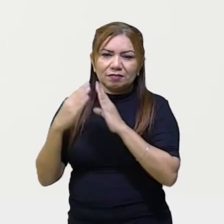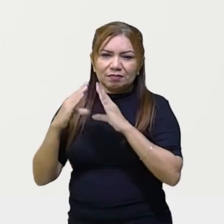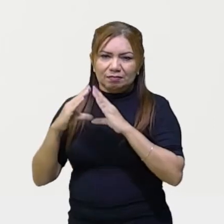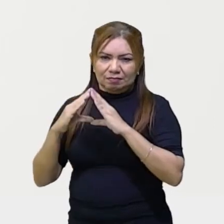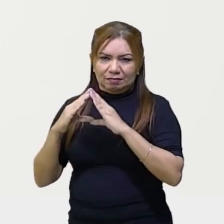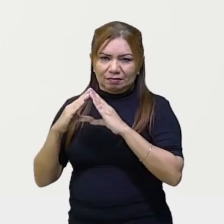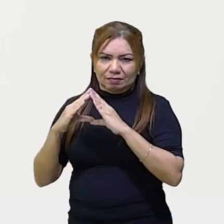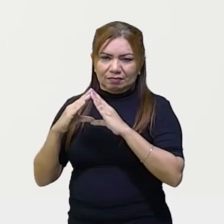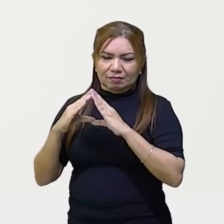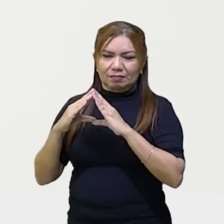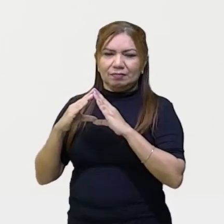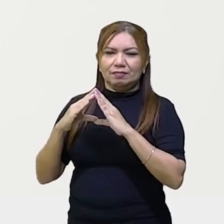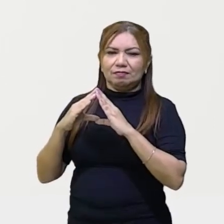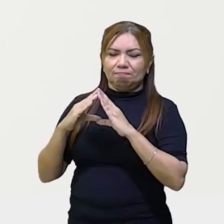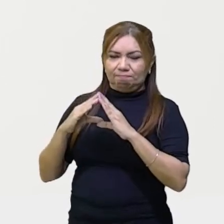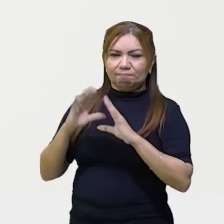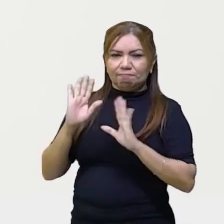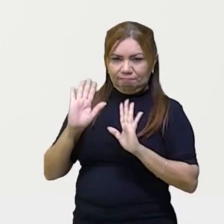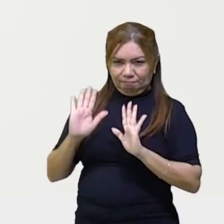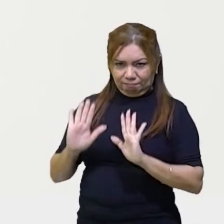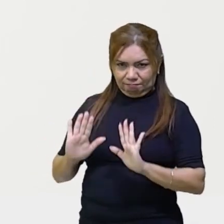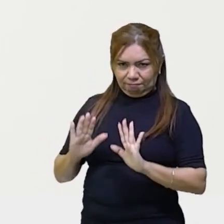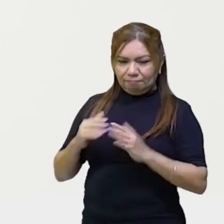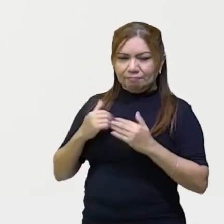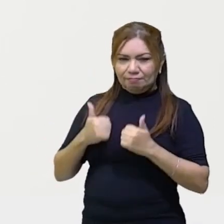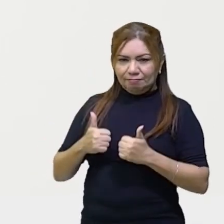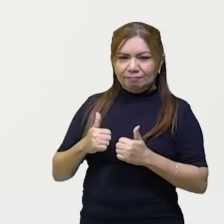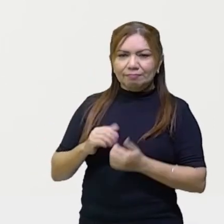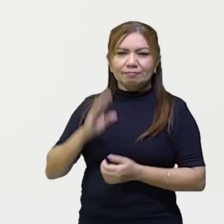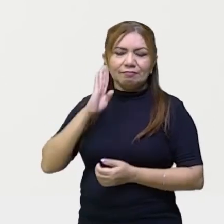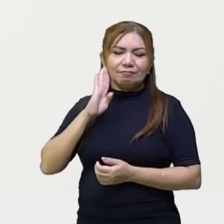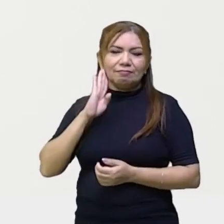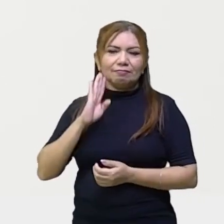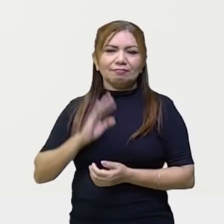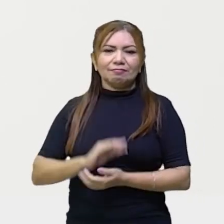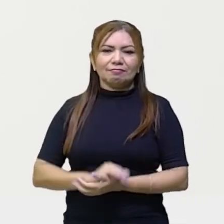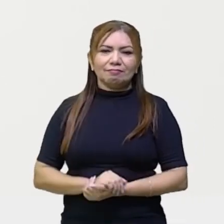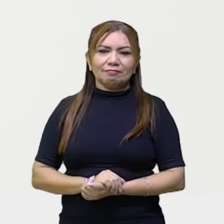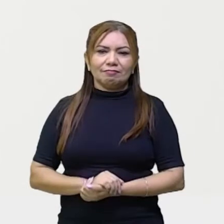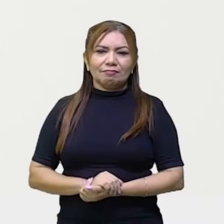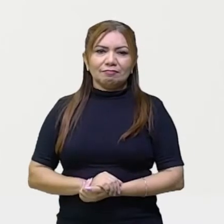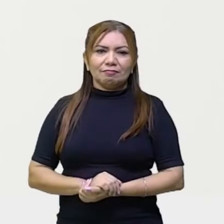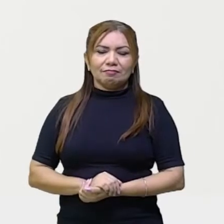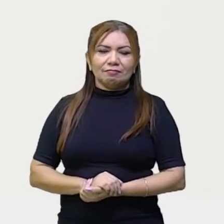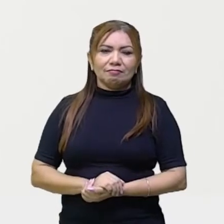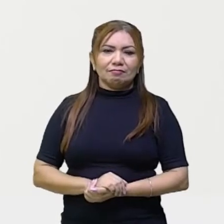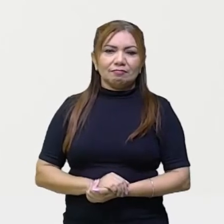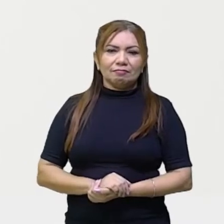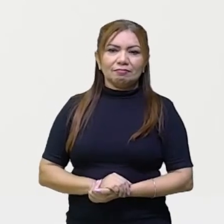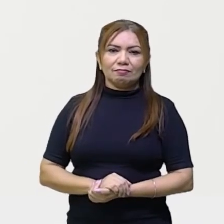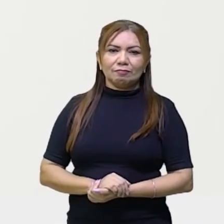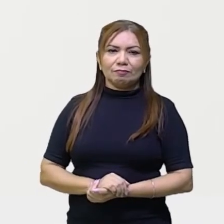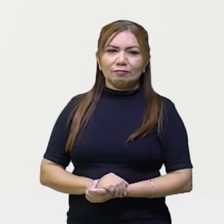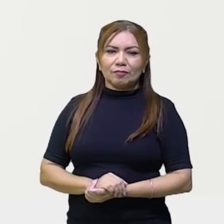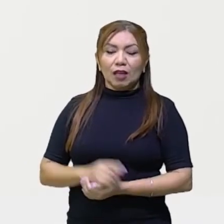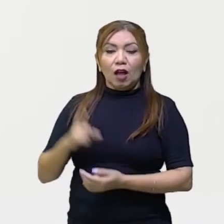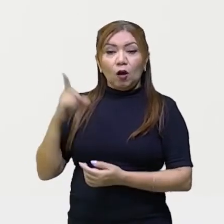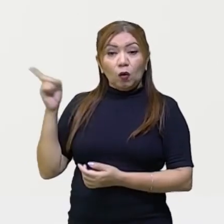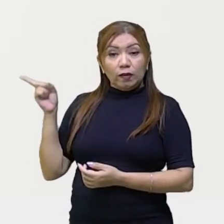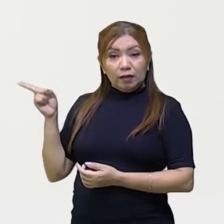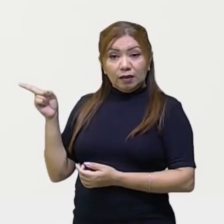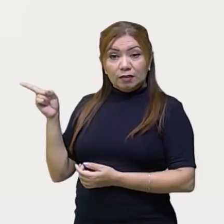bacana É simples simples simples simples vamos então por hoje corpos redondos